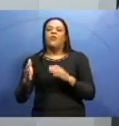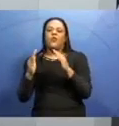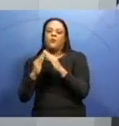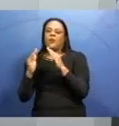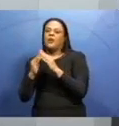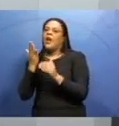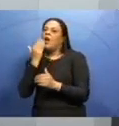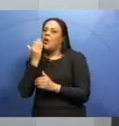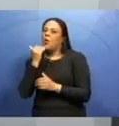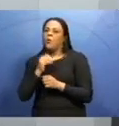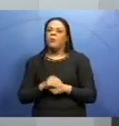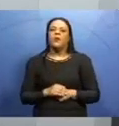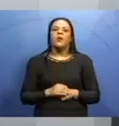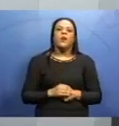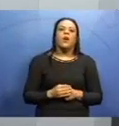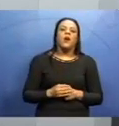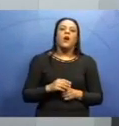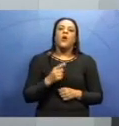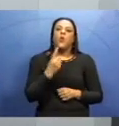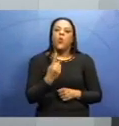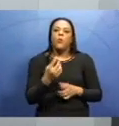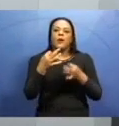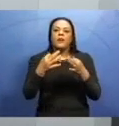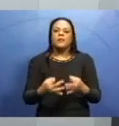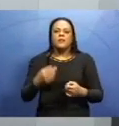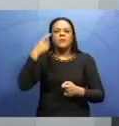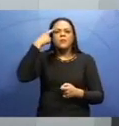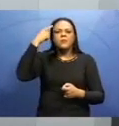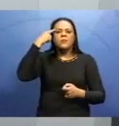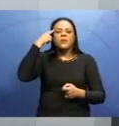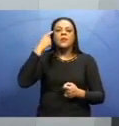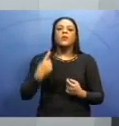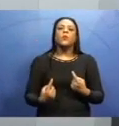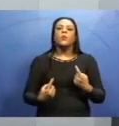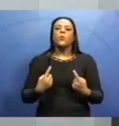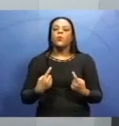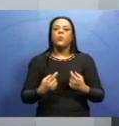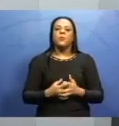lanchar. Só uma é a correta. Vamos pensar um pouquinho?